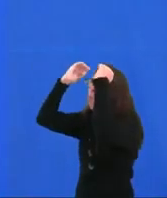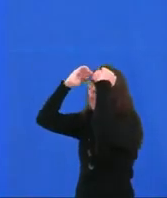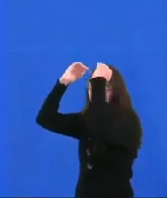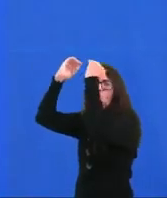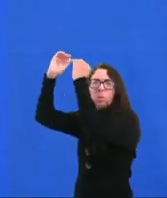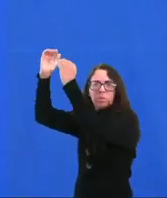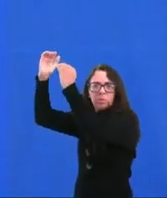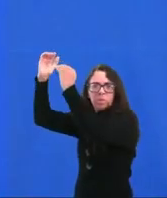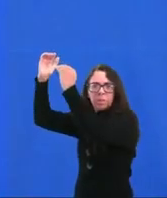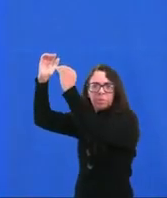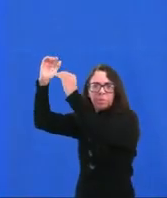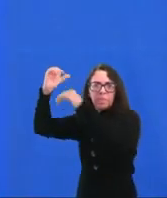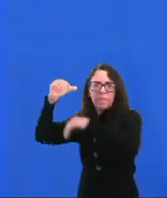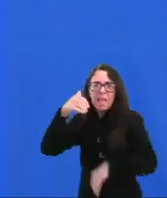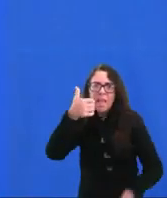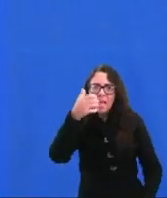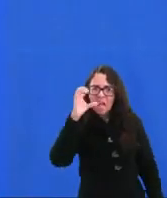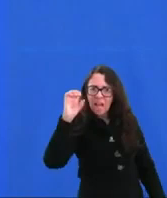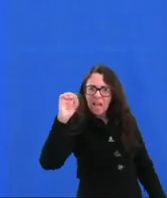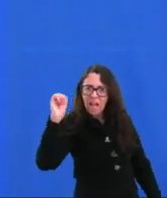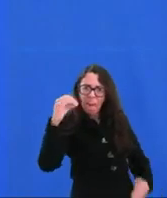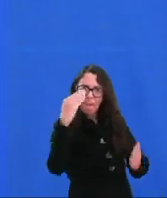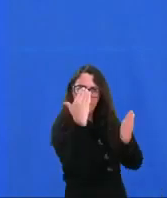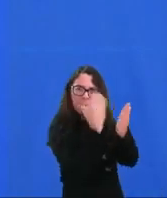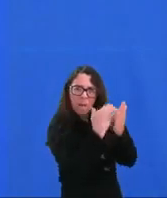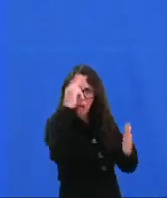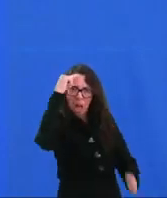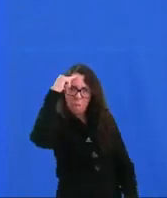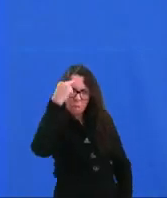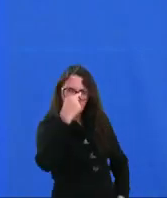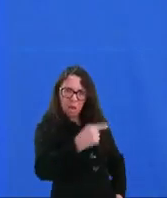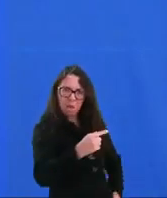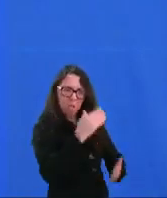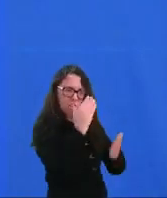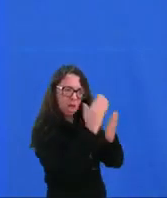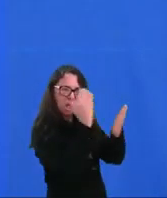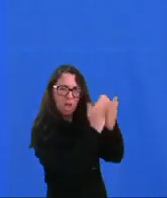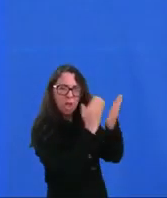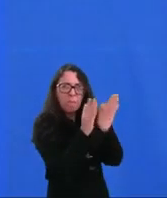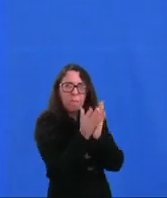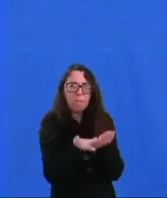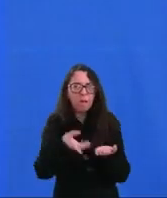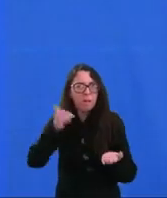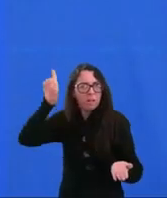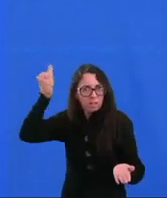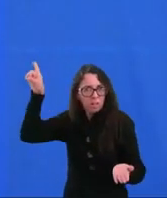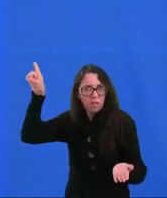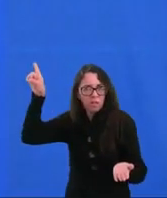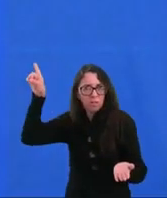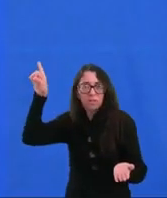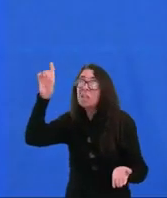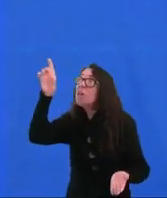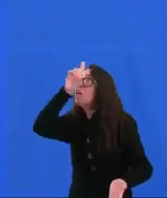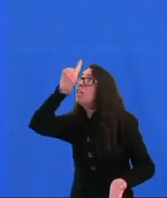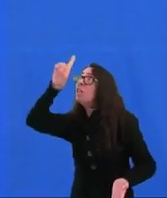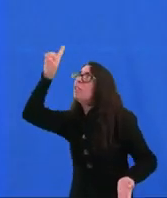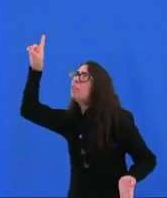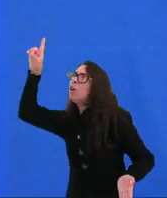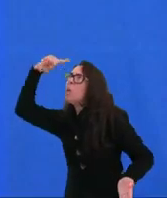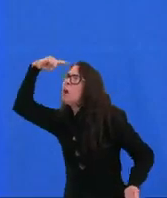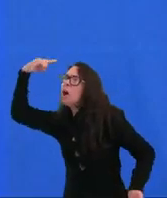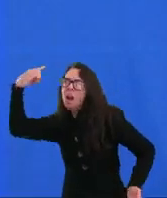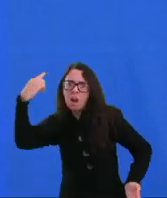realizar determinada tarefa. Você pode imaginar como Deus deve se sentir quando uma igreja se divide